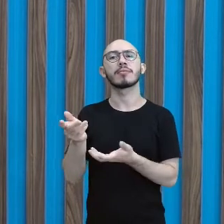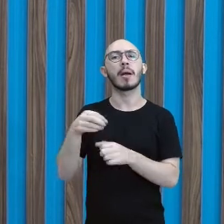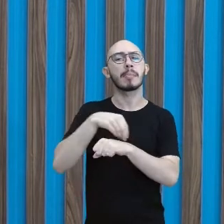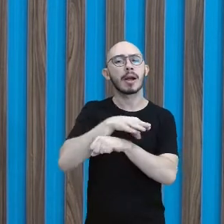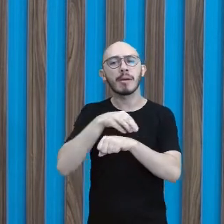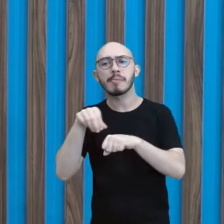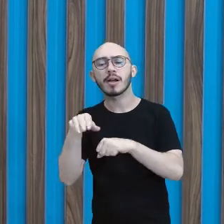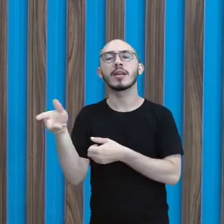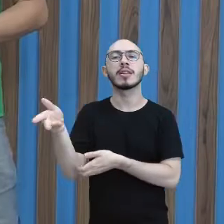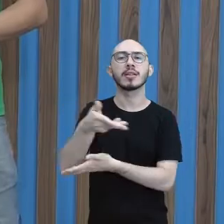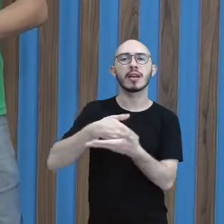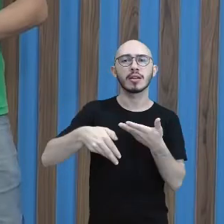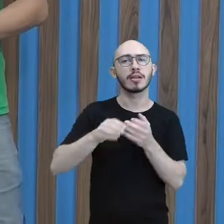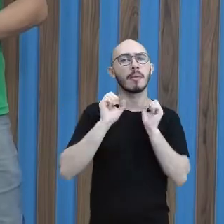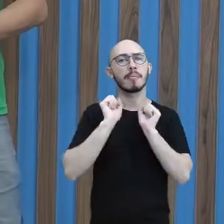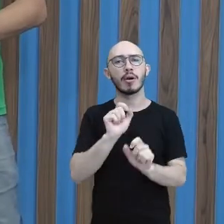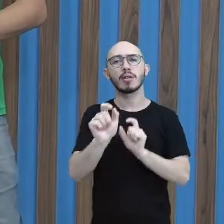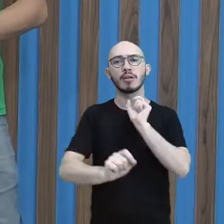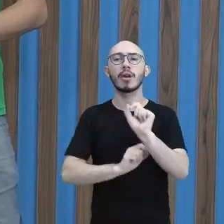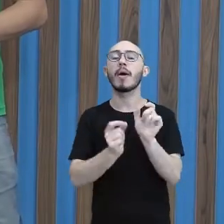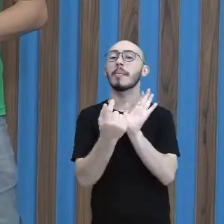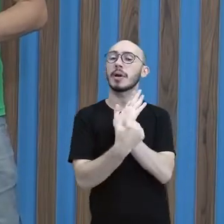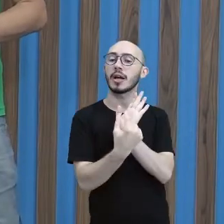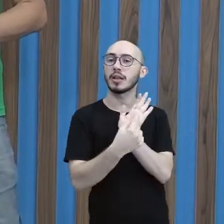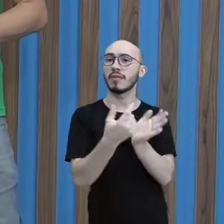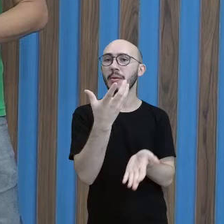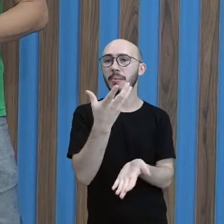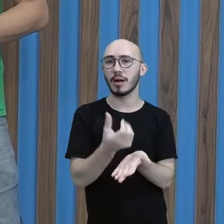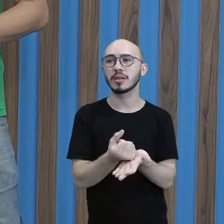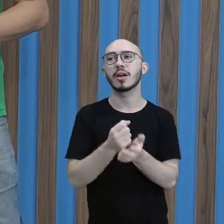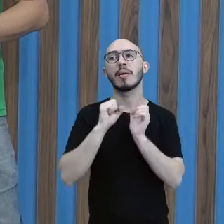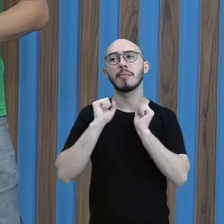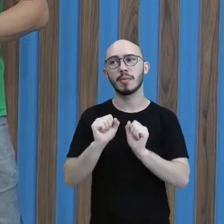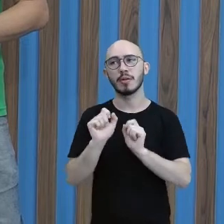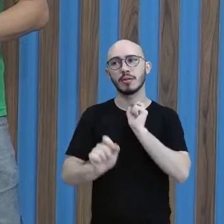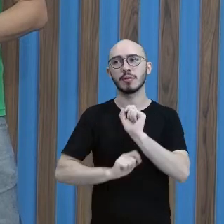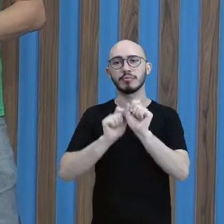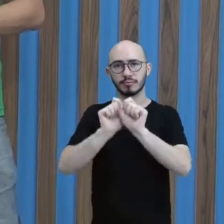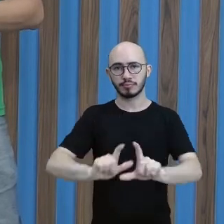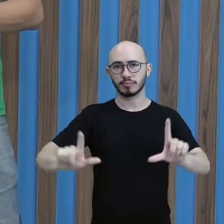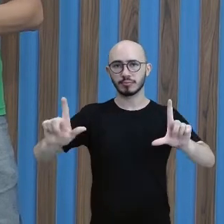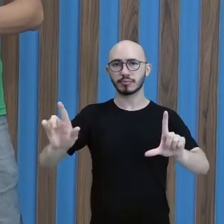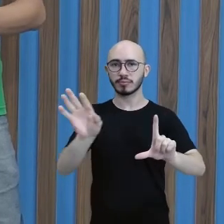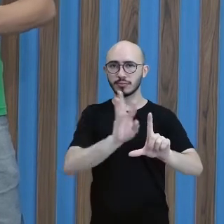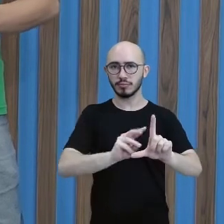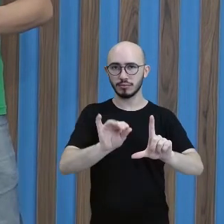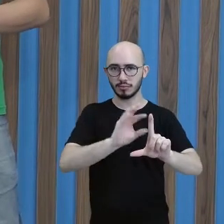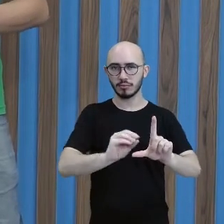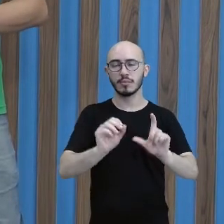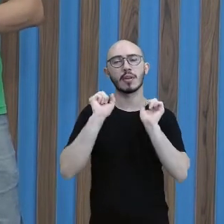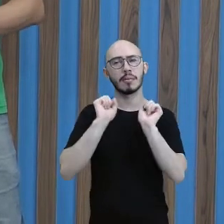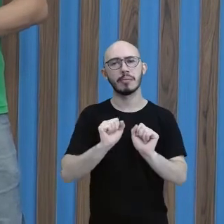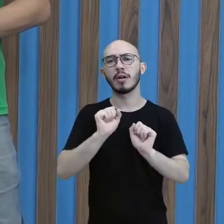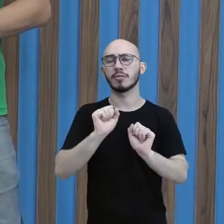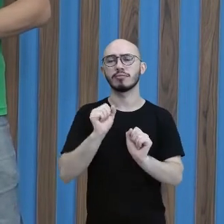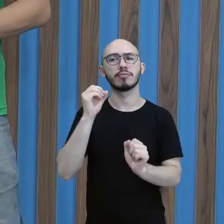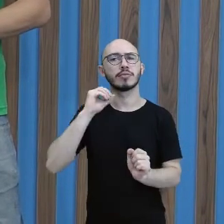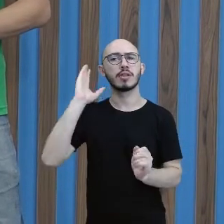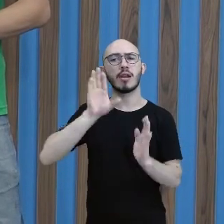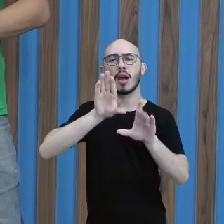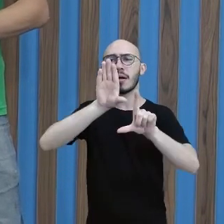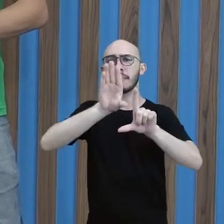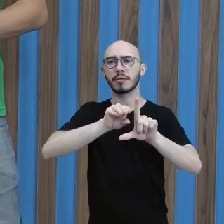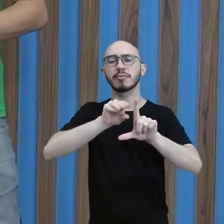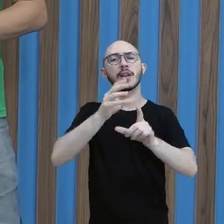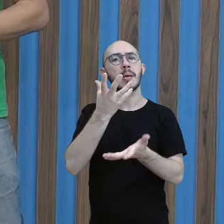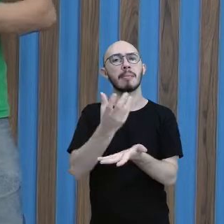com vocês, então vocês podem baixar aí o aplicativo, ó, tá aqui os QR Codes, tá certo? Então vocês podem fazer a leitura e aí, né, ter acesso